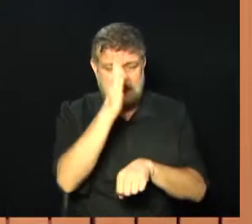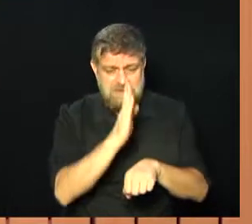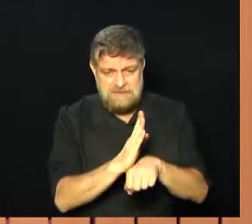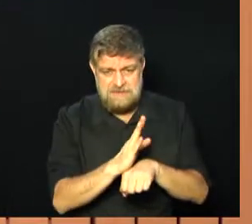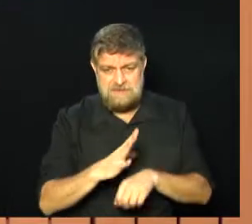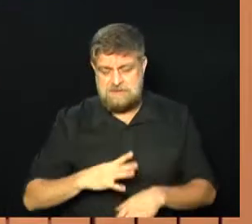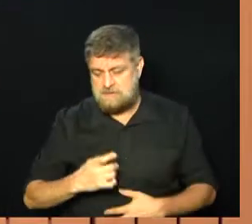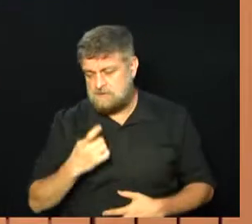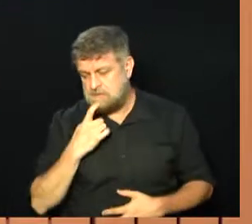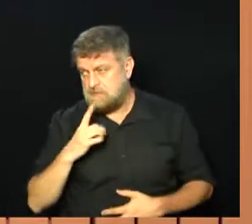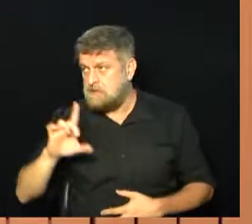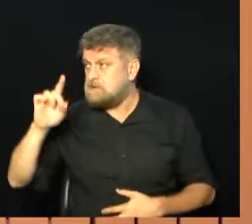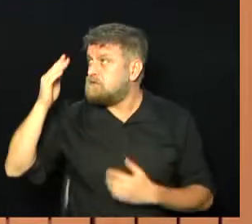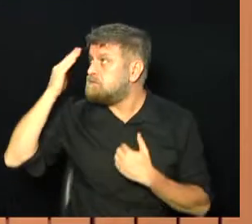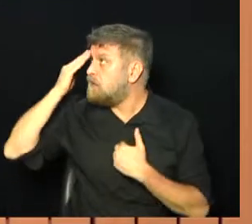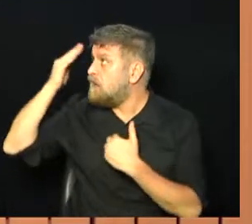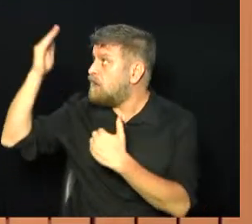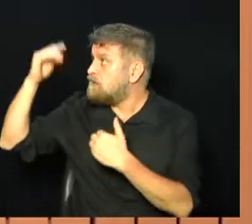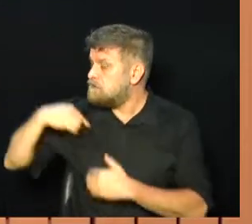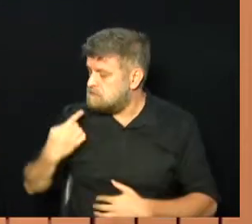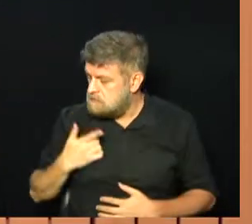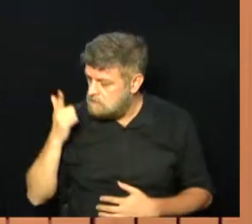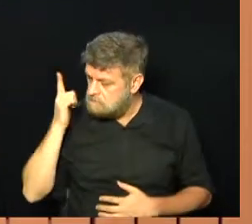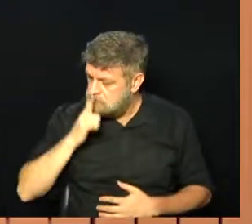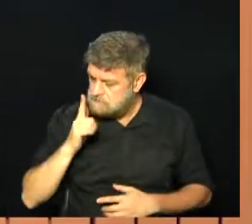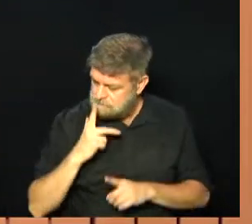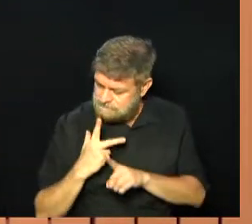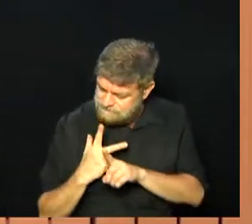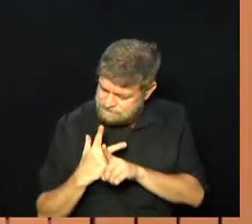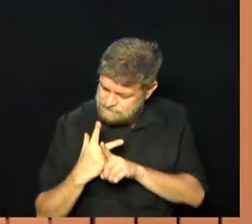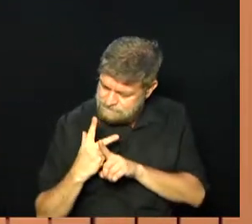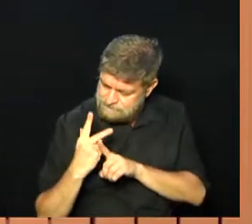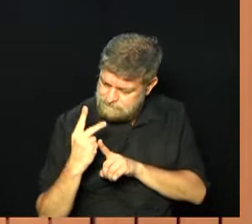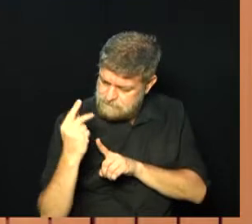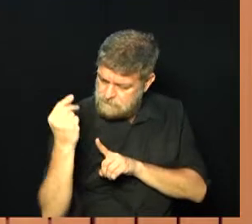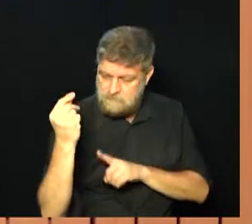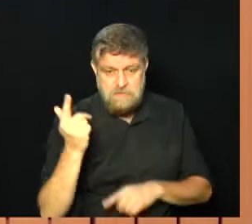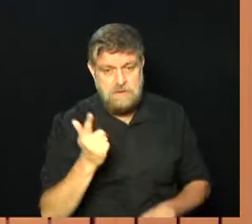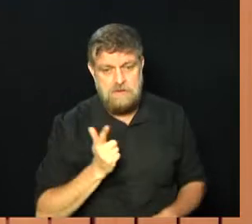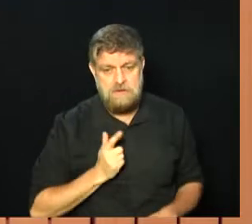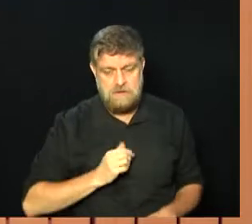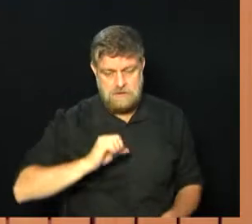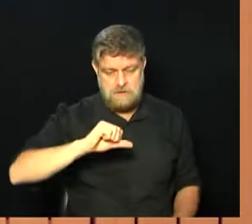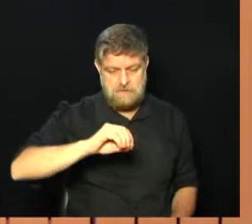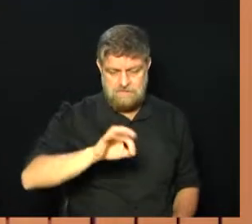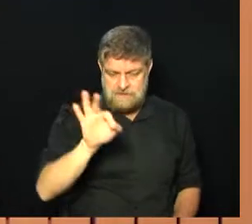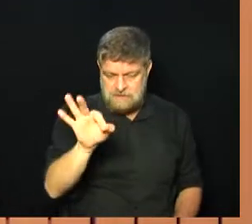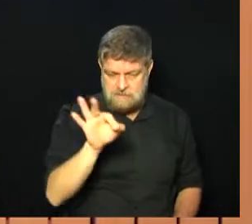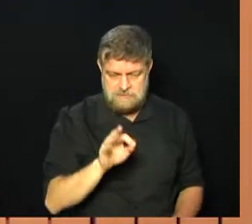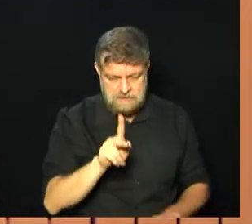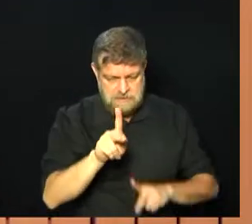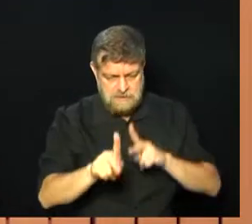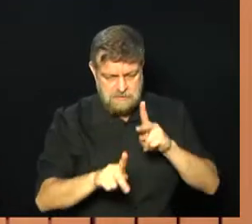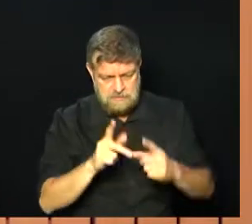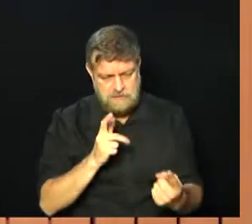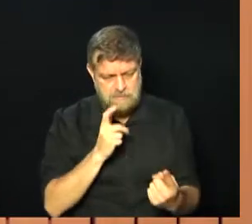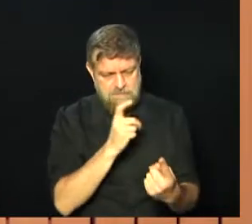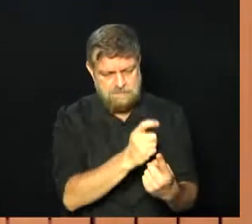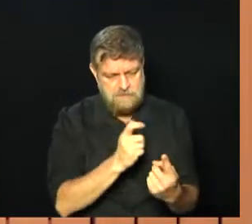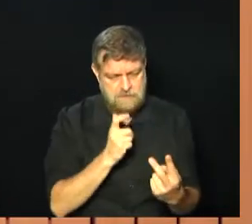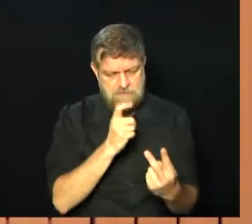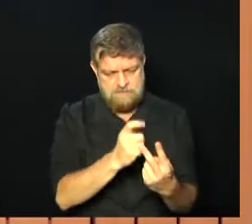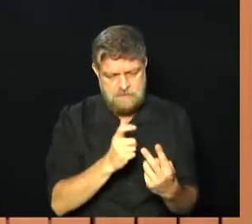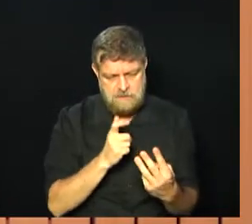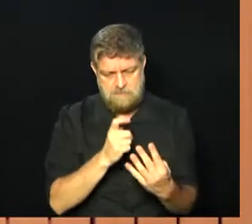Deus, ela conseguiu e está conseguindo superar. Nós estamos aí com 90% da população vacinada. Isso é um